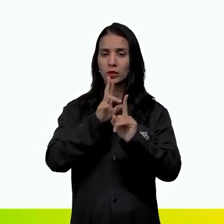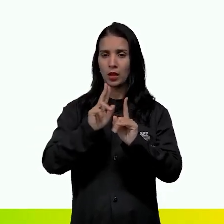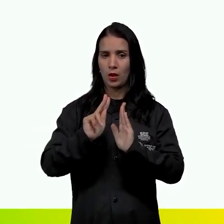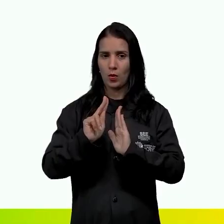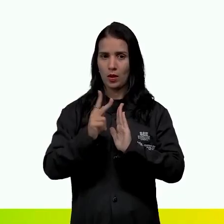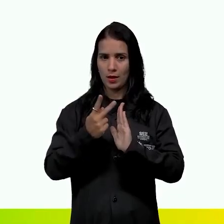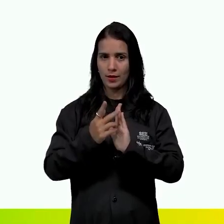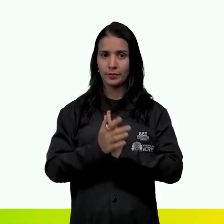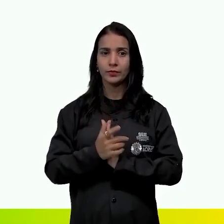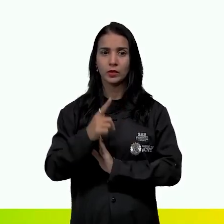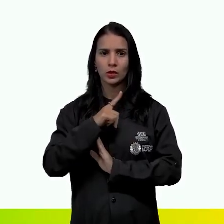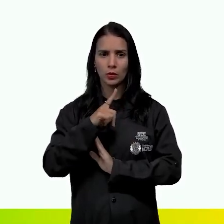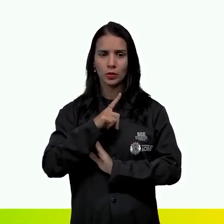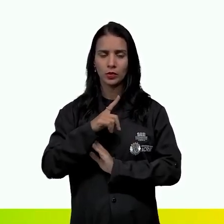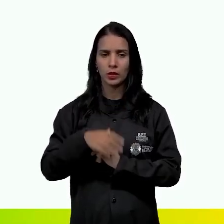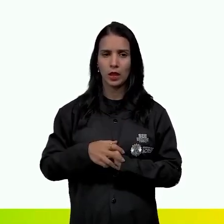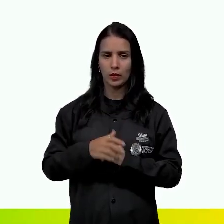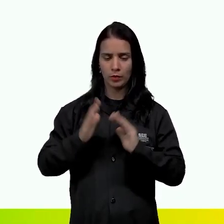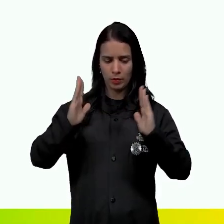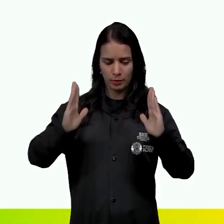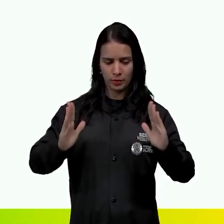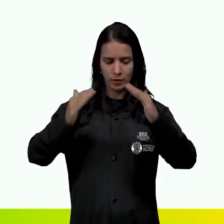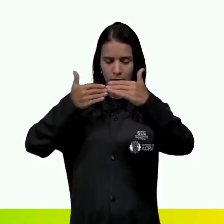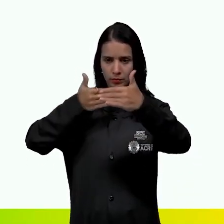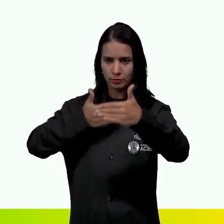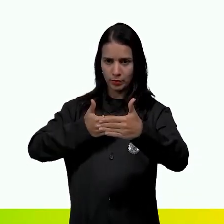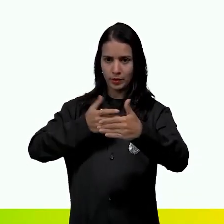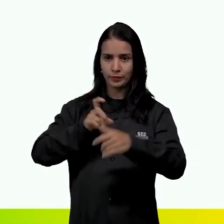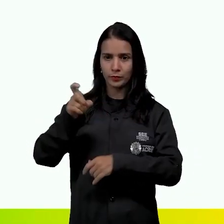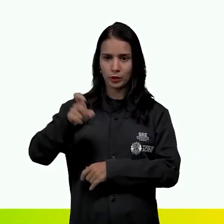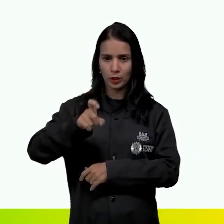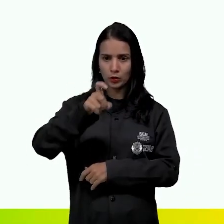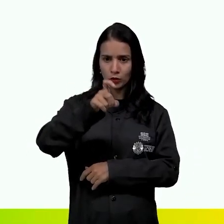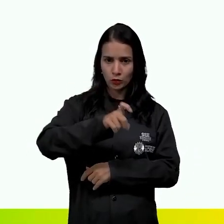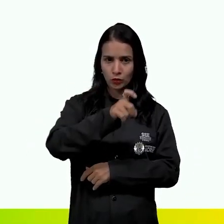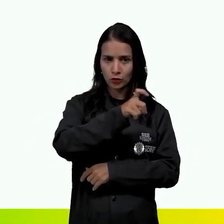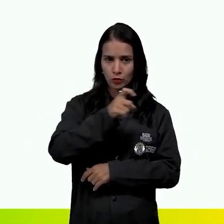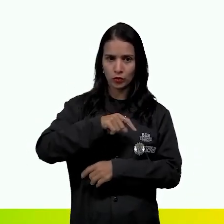e essa pirâmide aqui eu vou dizer que é L, ok? Então os lados dela são todo L.